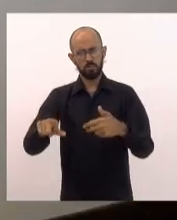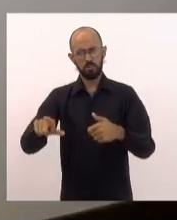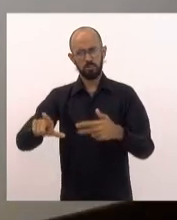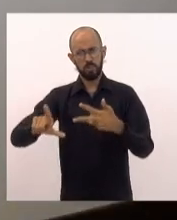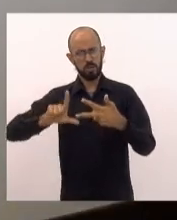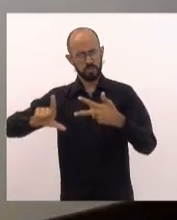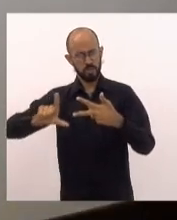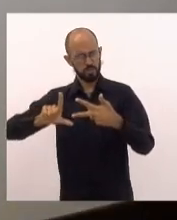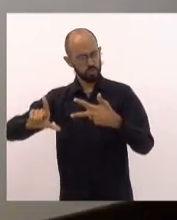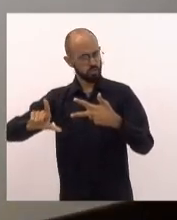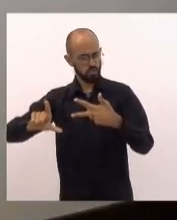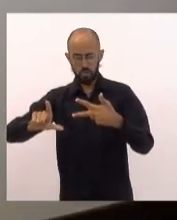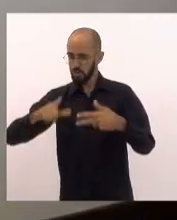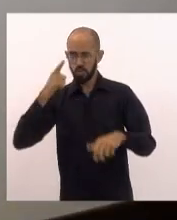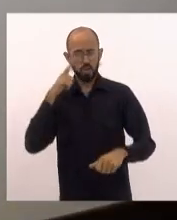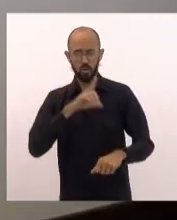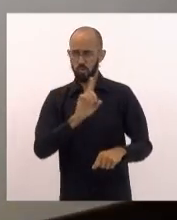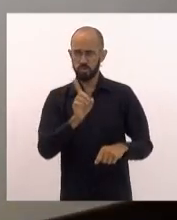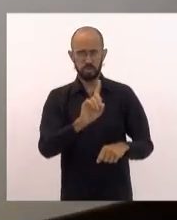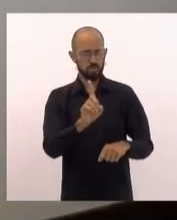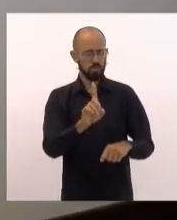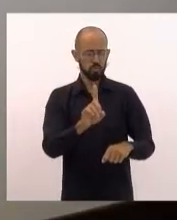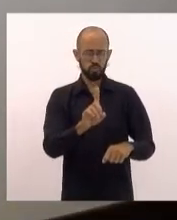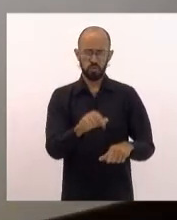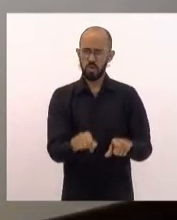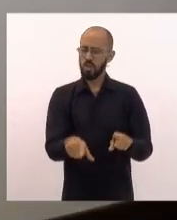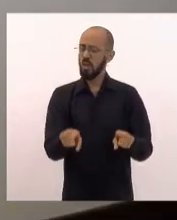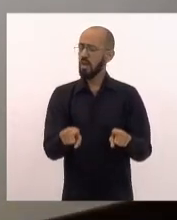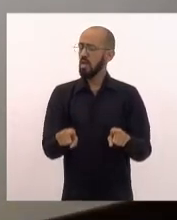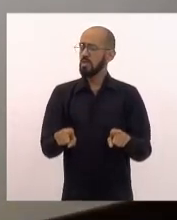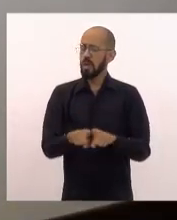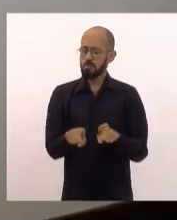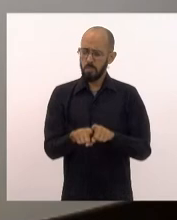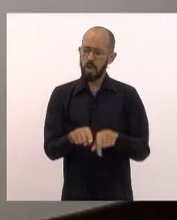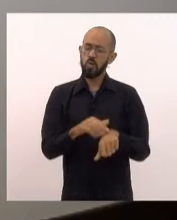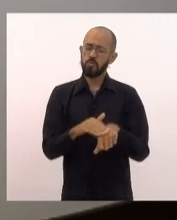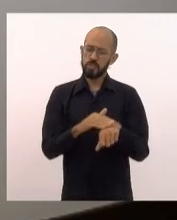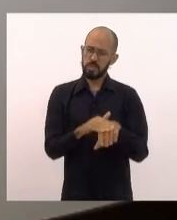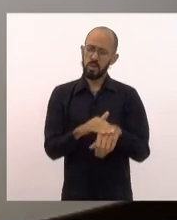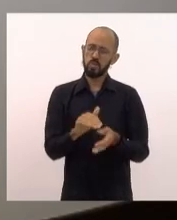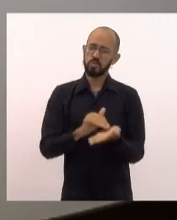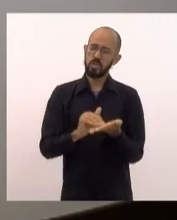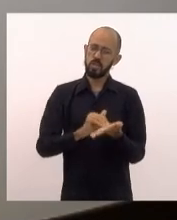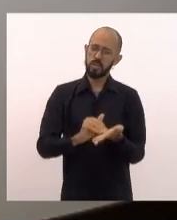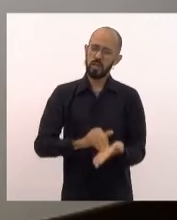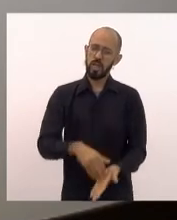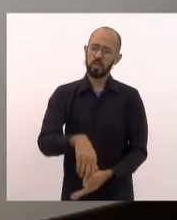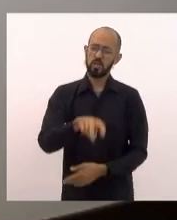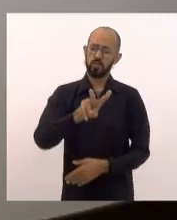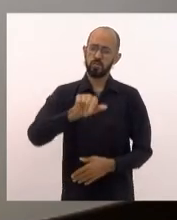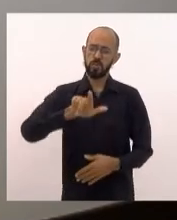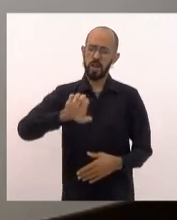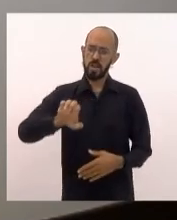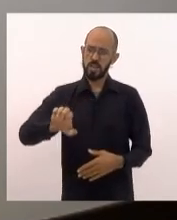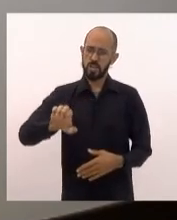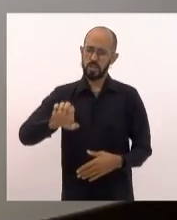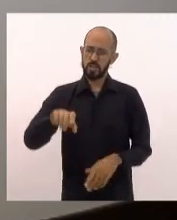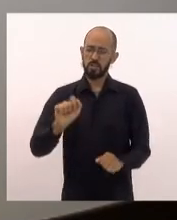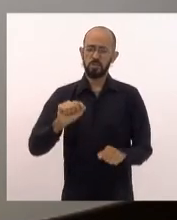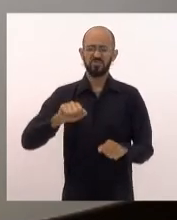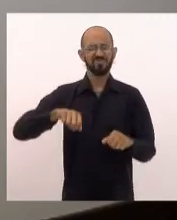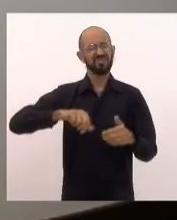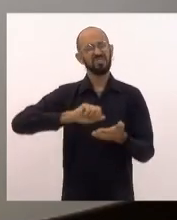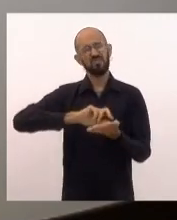não prosperou. Conversei no início desse ano com o secretário Alexandre Valle, né? Conversamos sobre vários